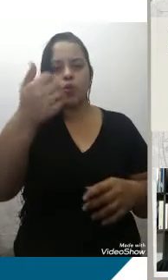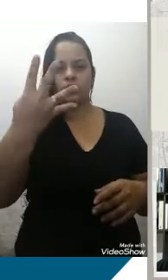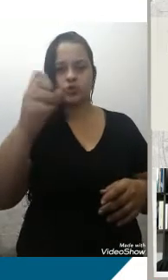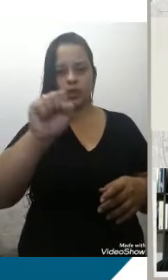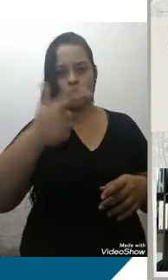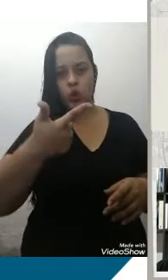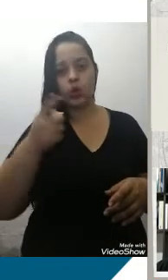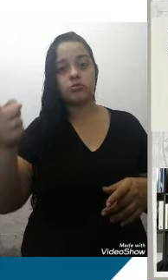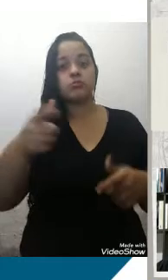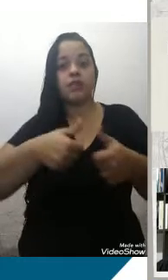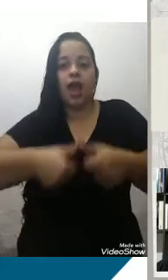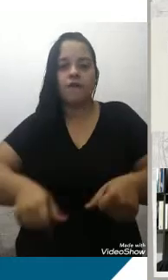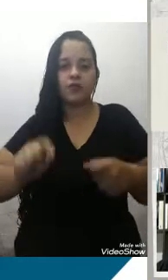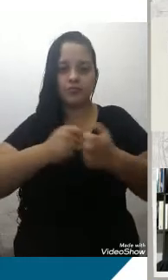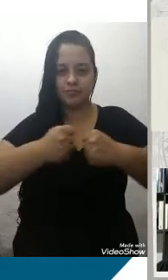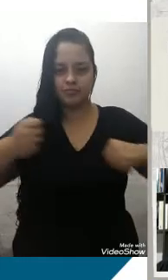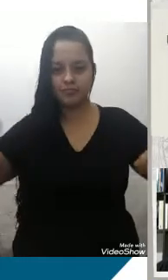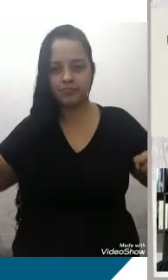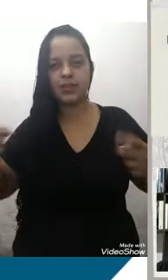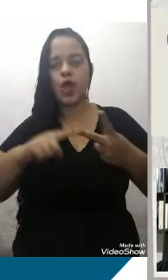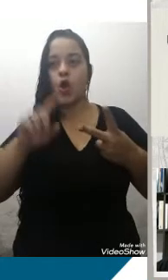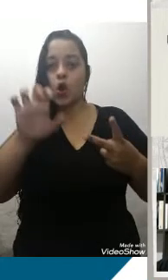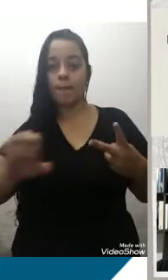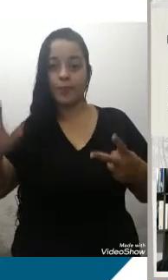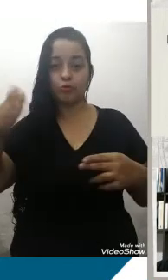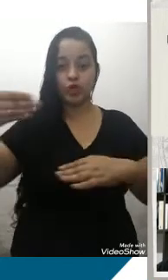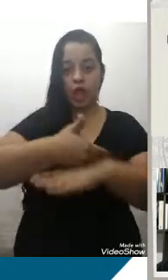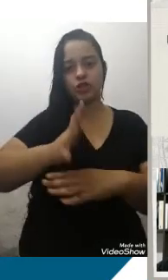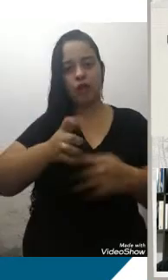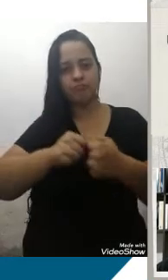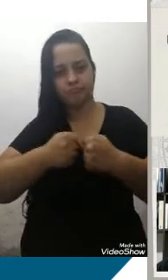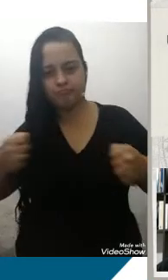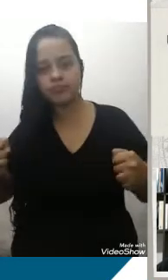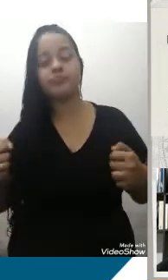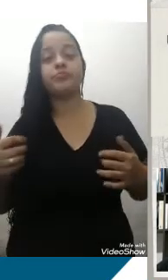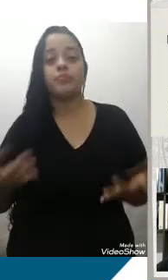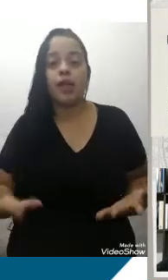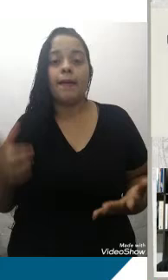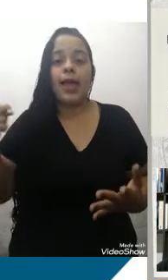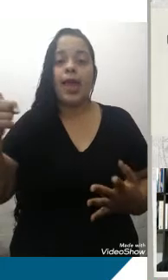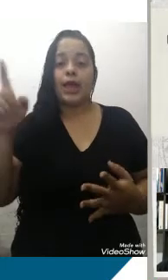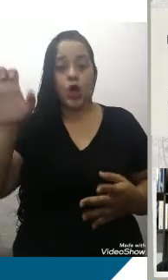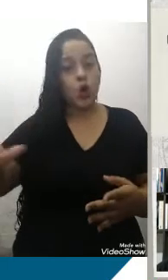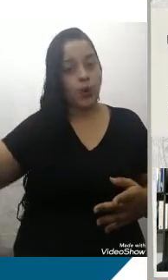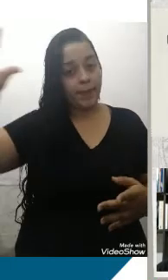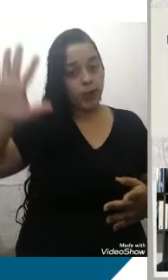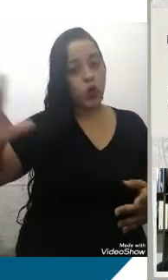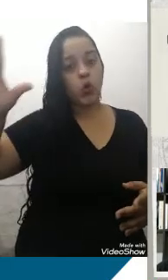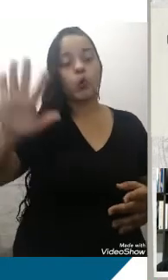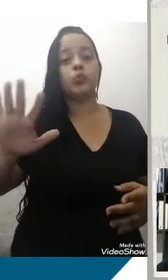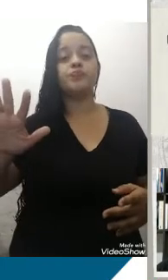estava já em expansão quando ali os europeus chegaram. E os europeus, nesse primeiro contato, não